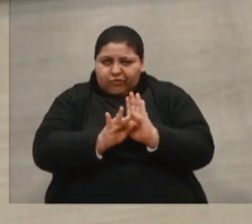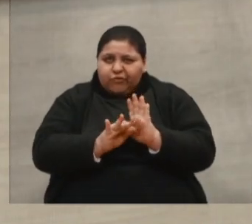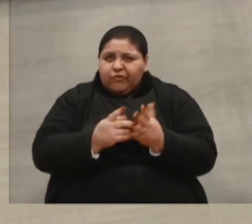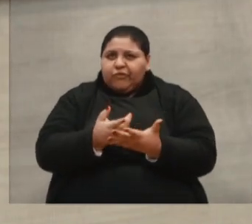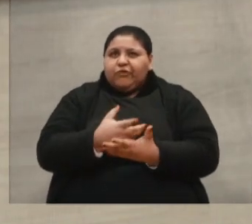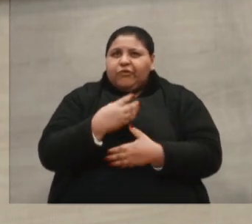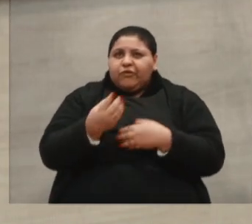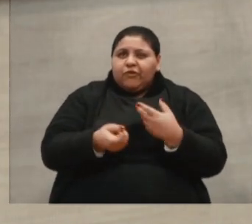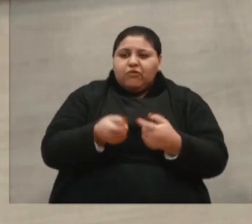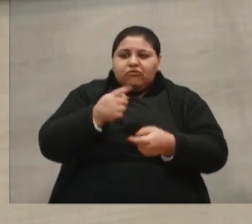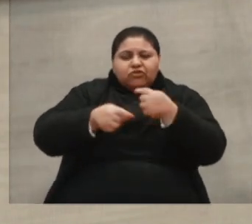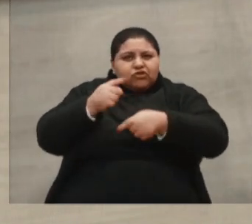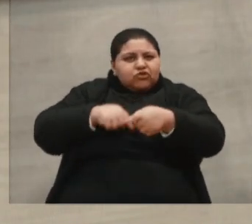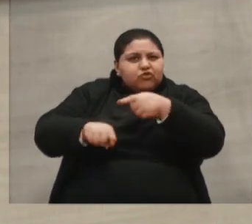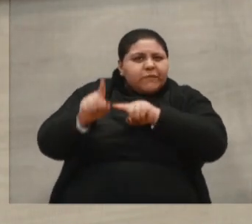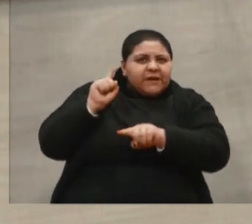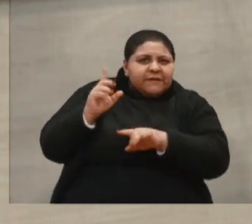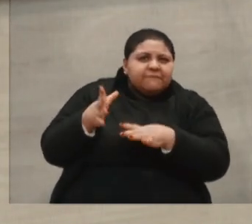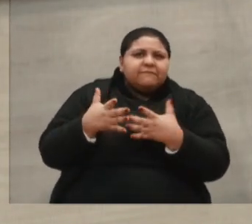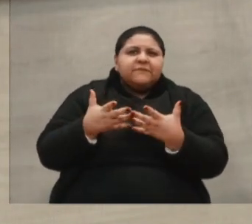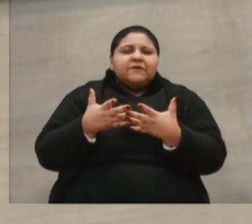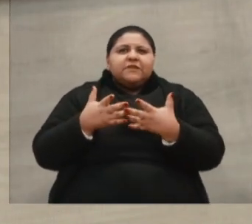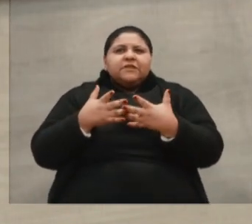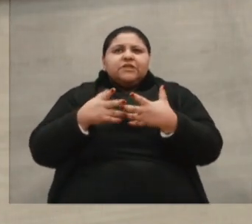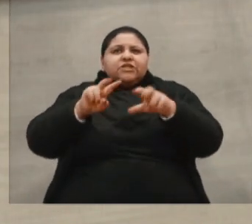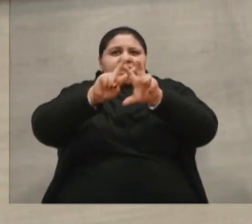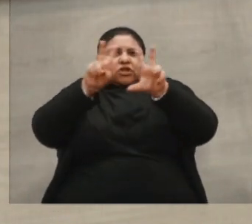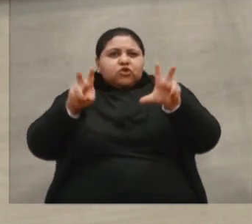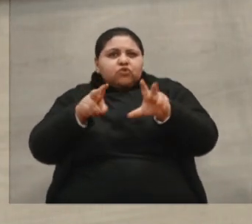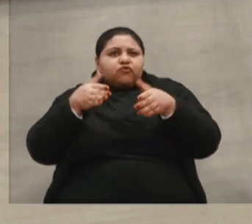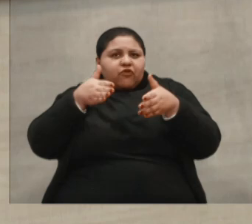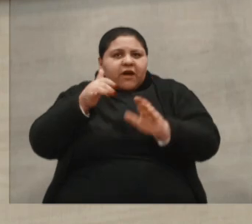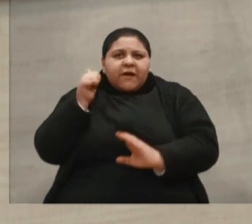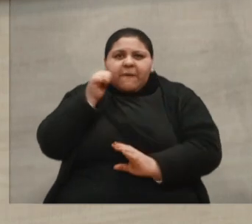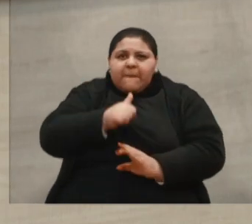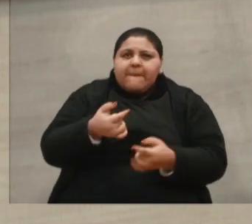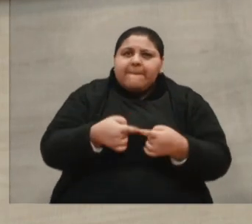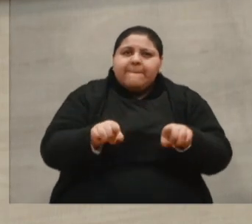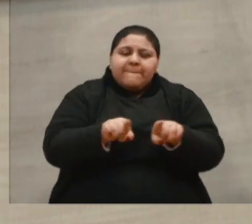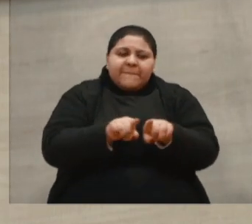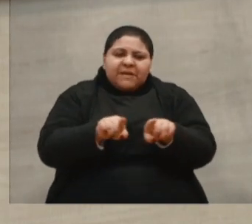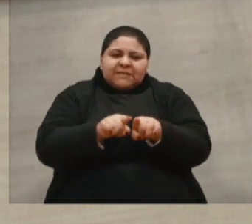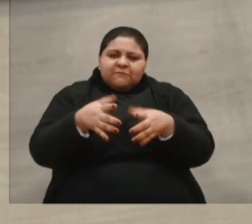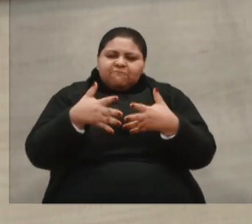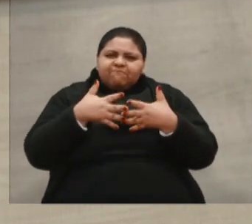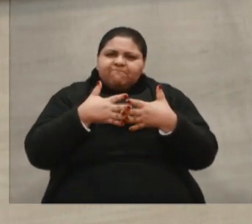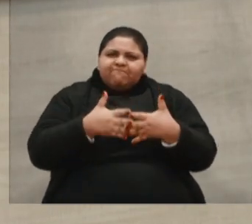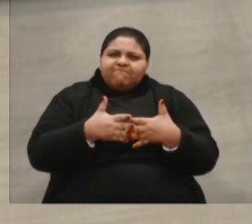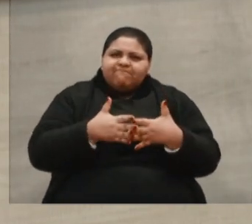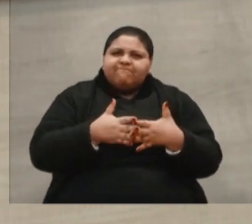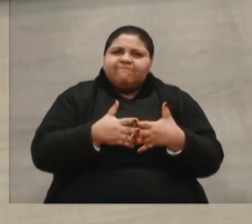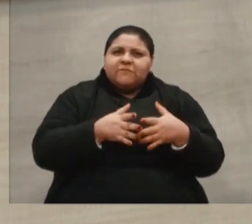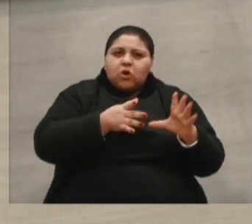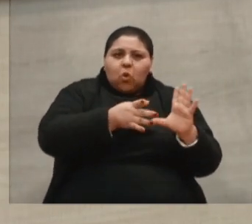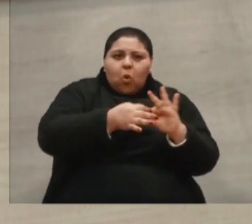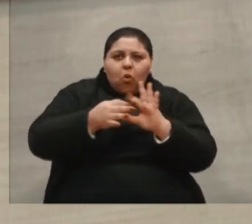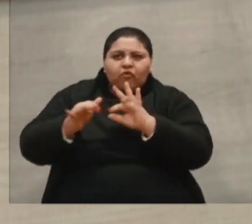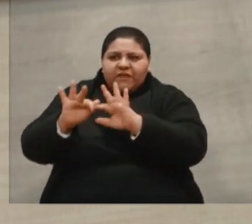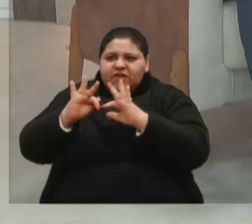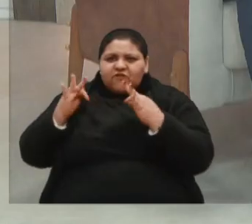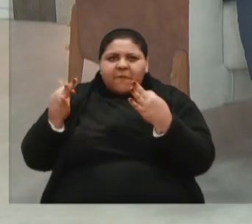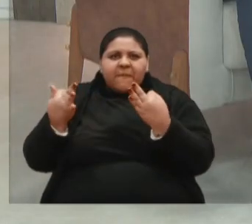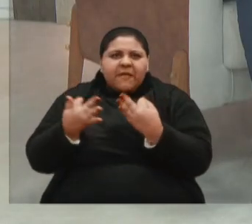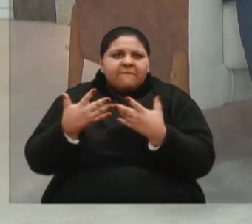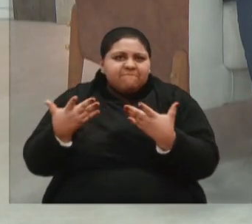teu, no sentido de superação, de pautas femininas, mas que também se confundem com o